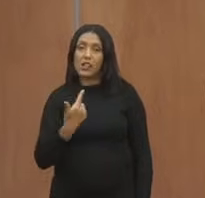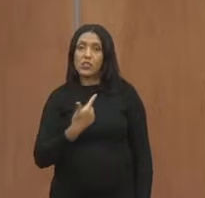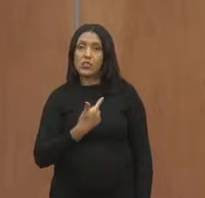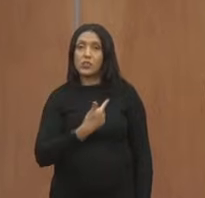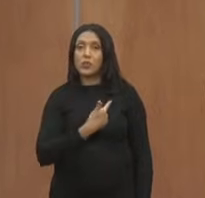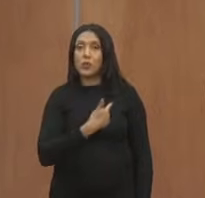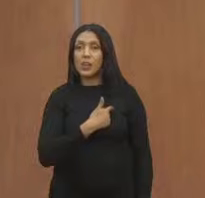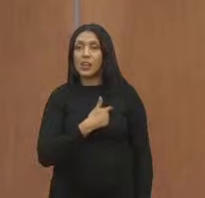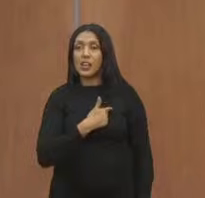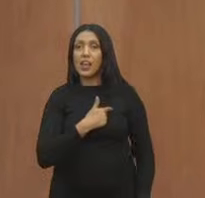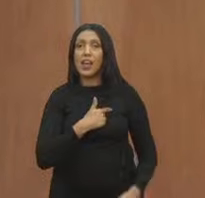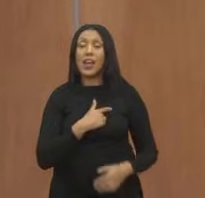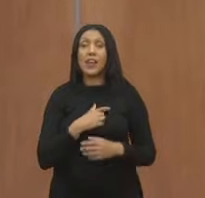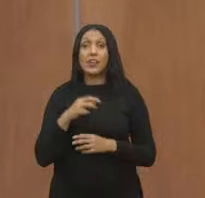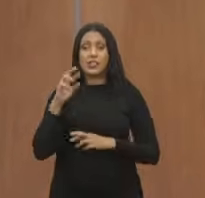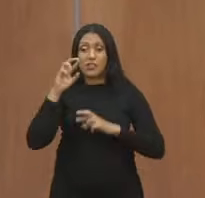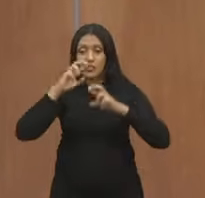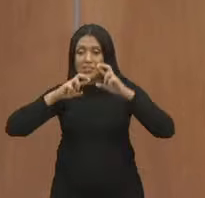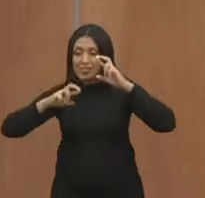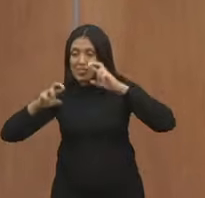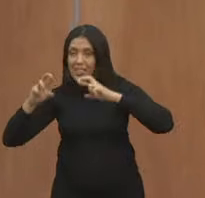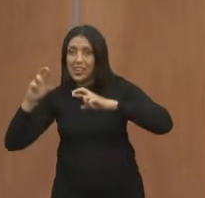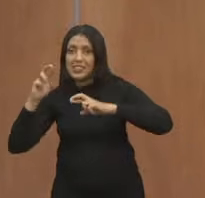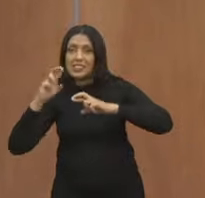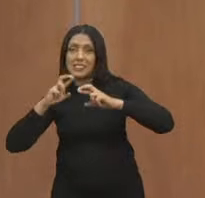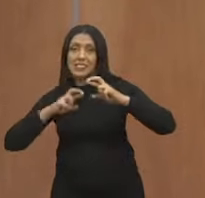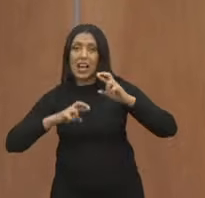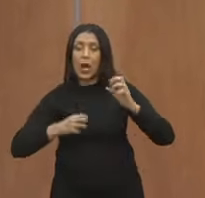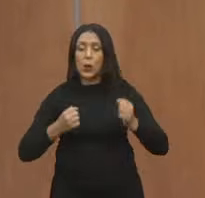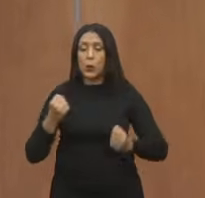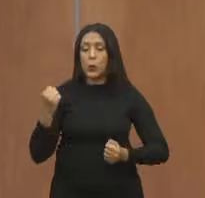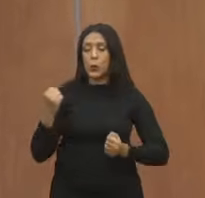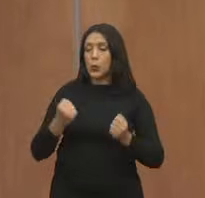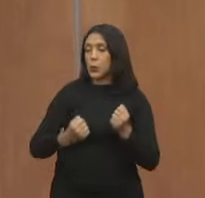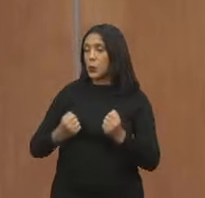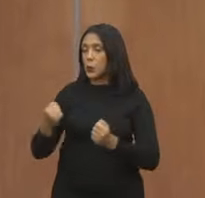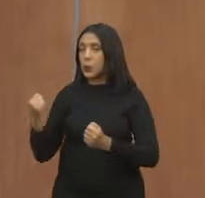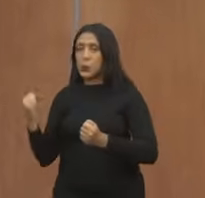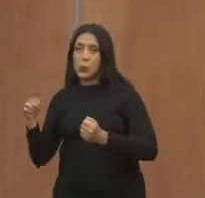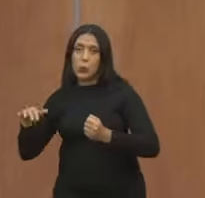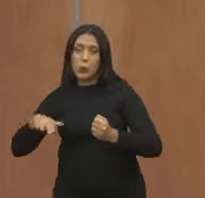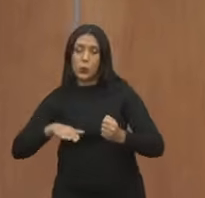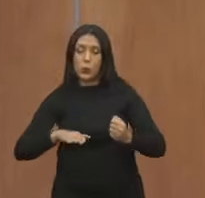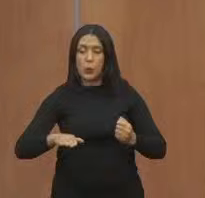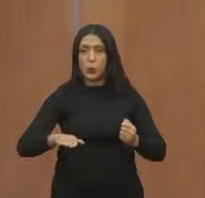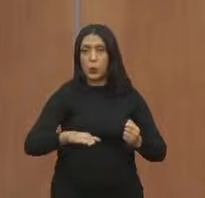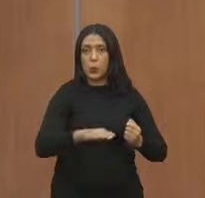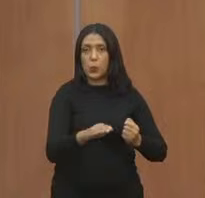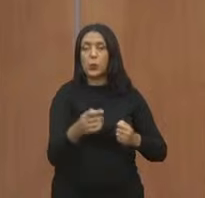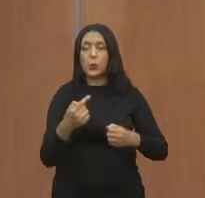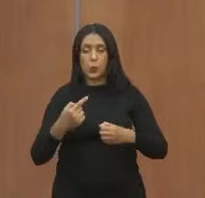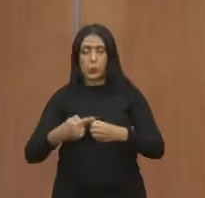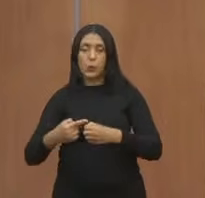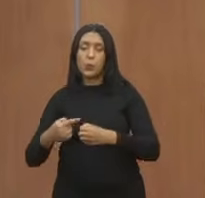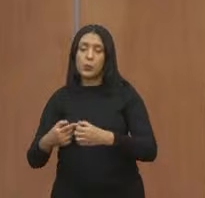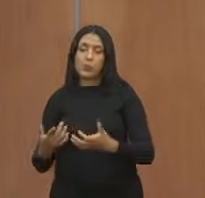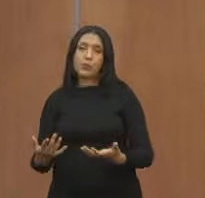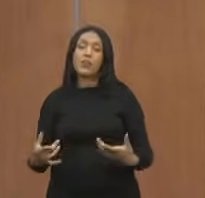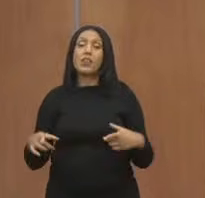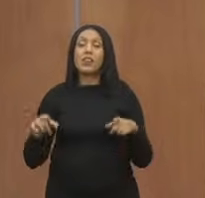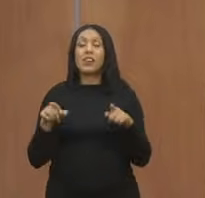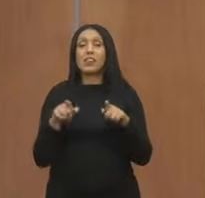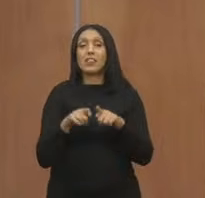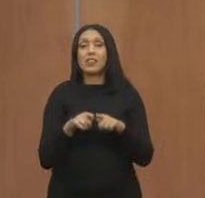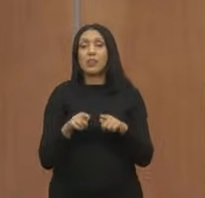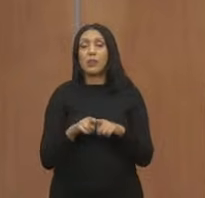a nossa fiscalização e o nosso trabalho de mobilidade urbana na cidade. Execução de obras de